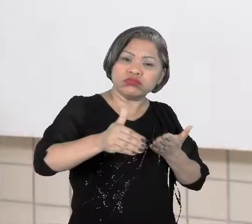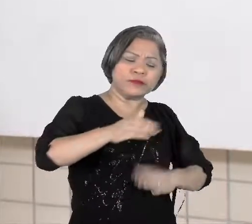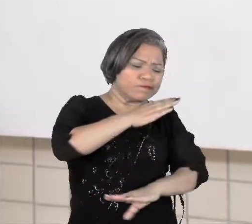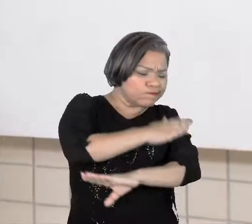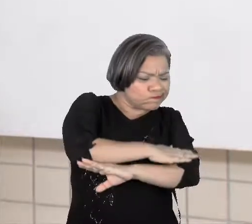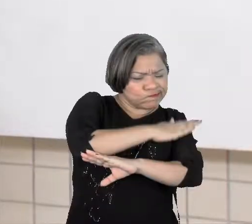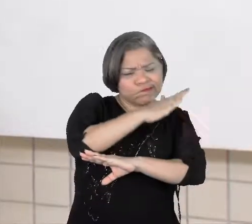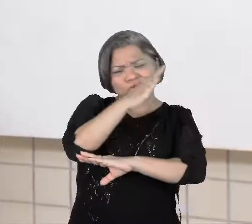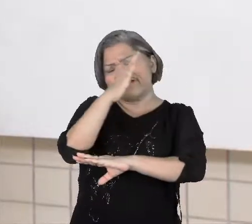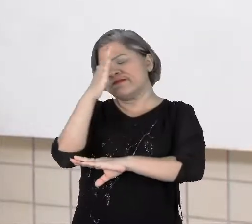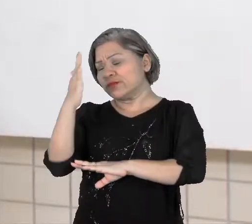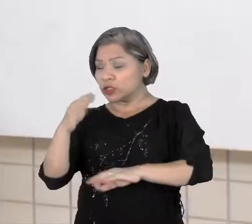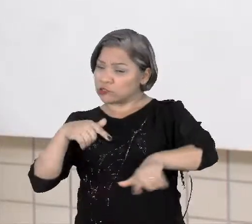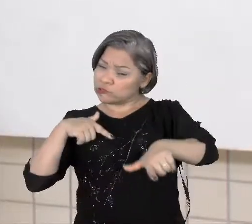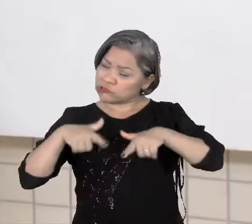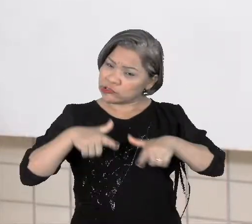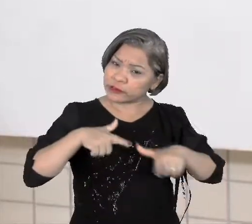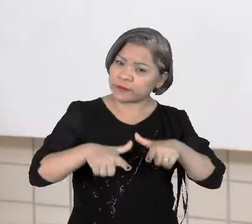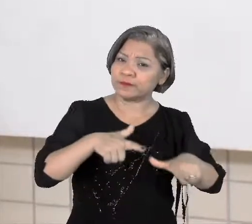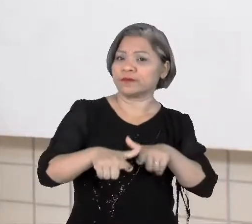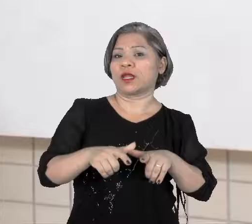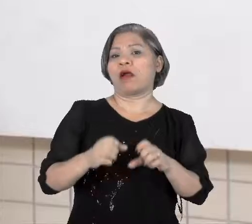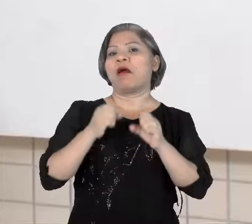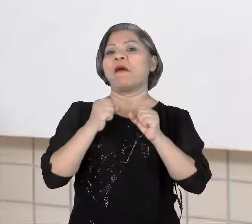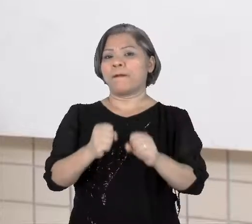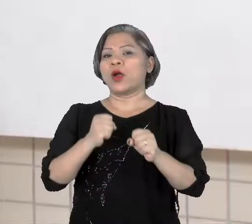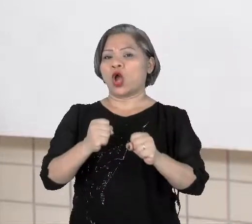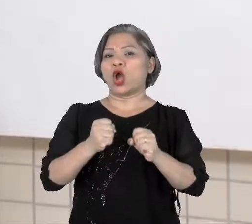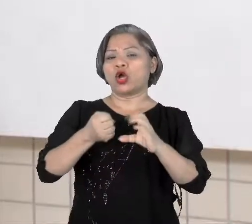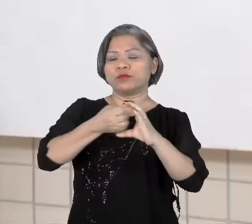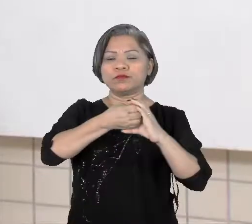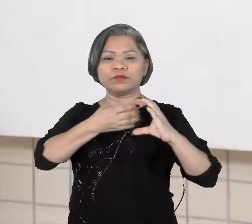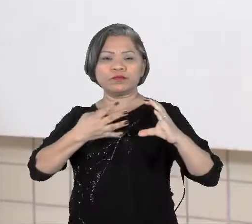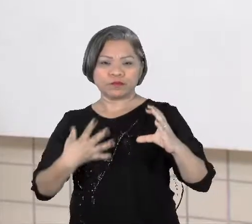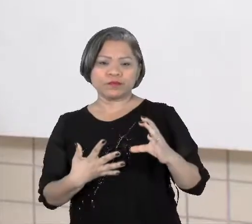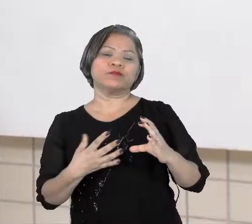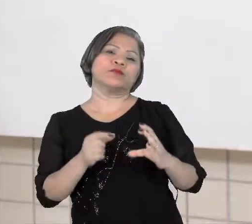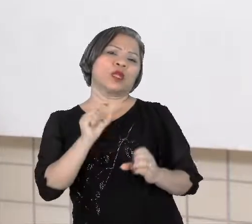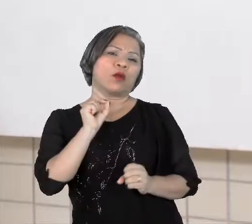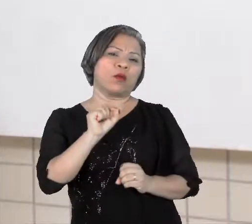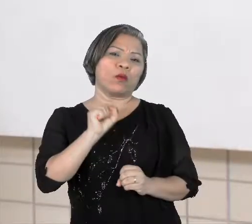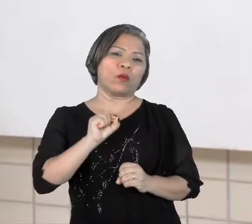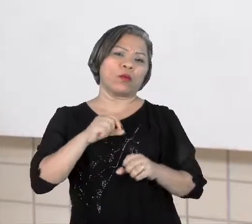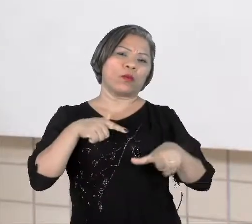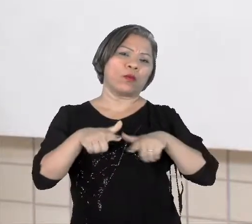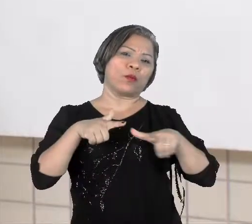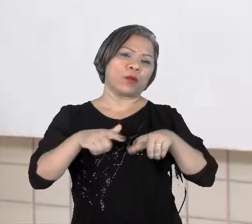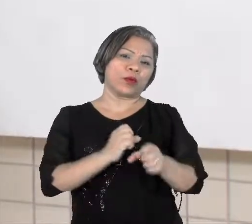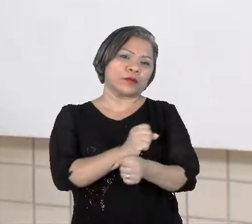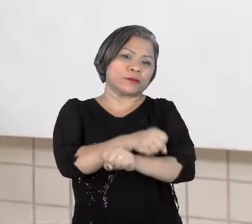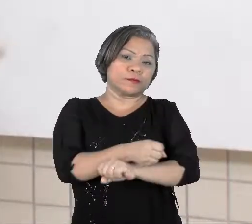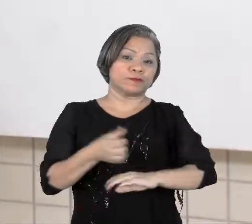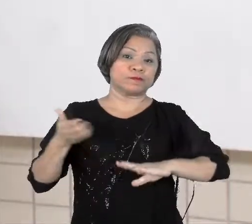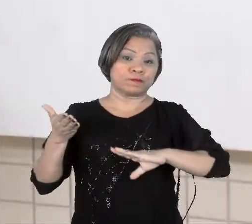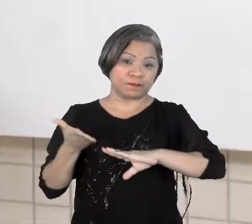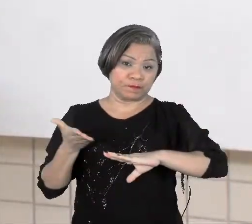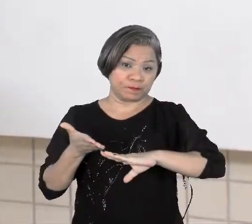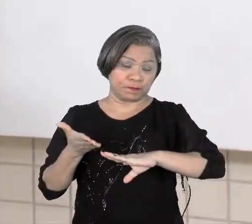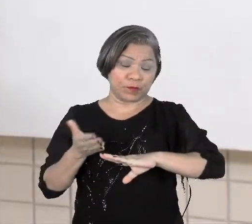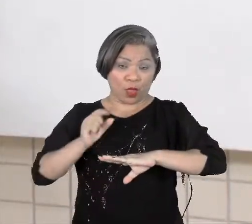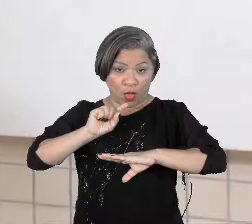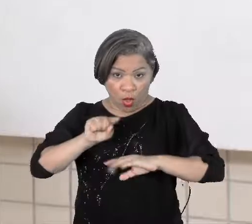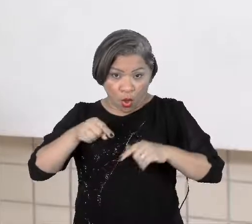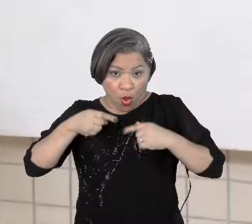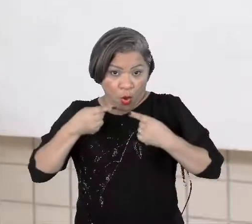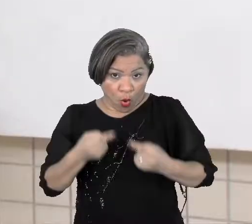trabalho também pode ser caracterizado como um trabalho escravo contemporâneo. Beleza, outra característica